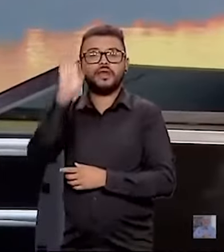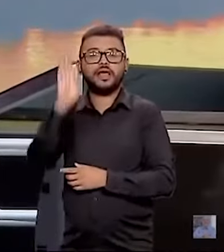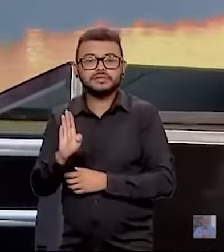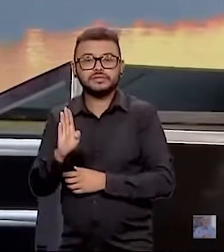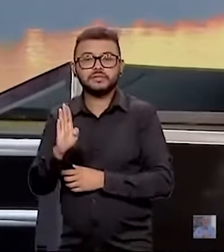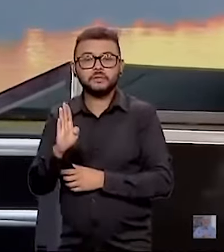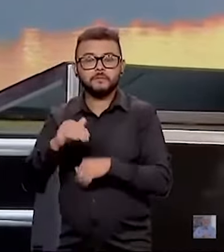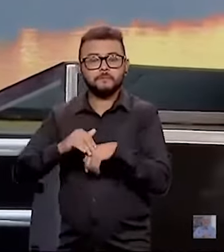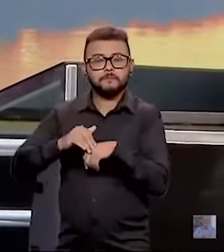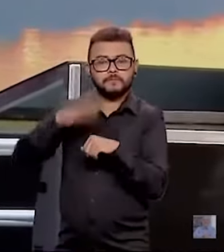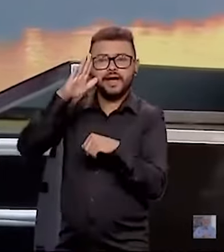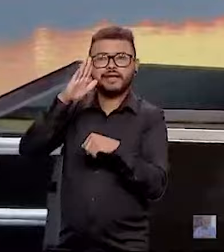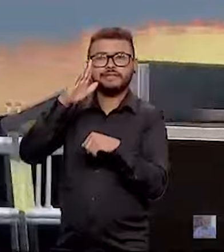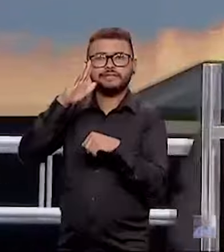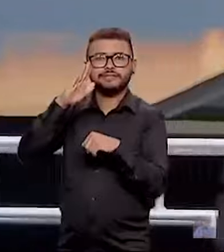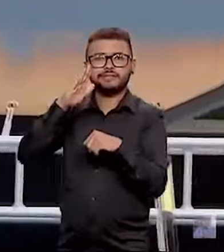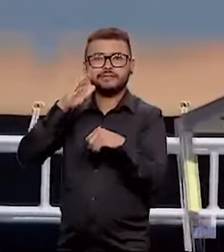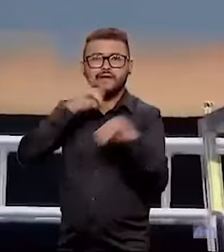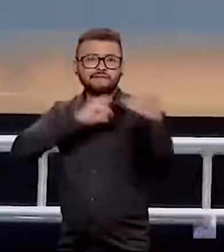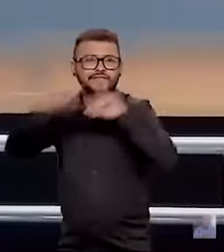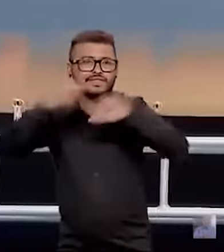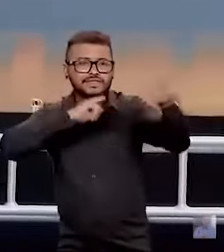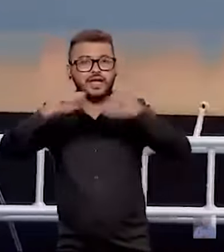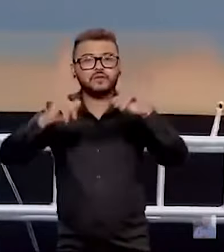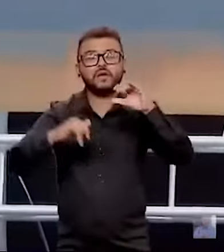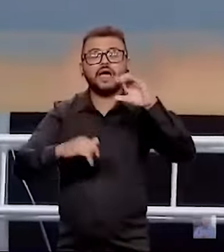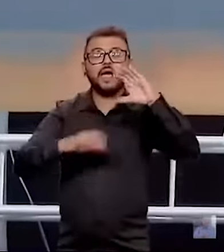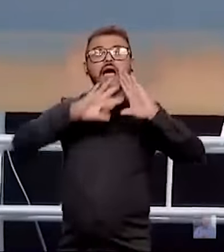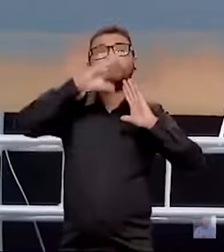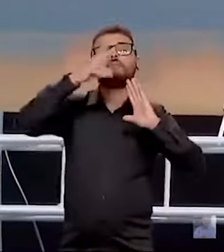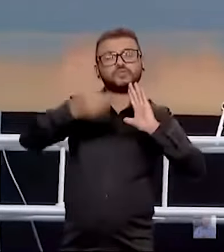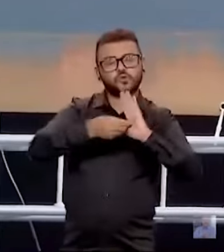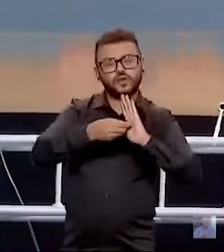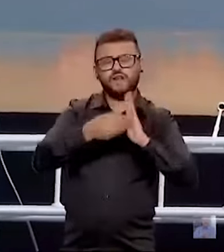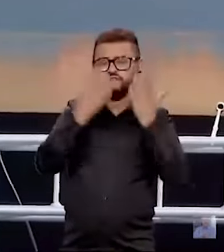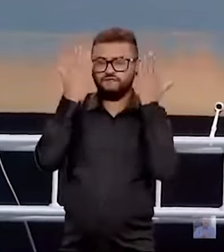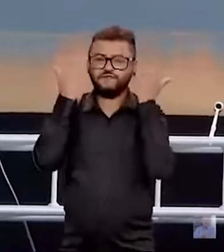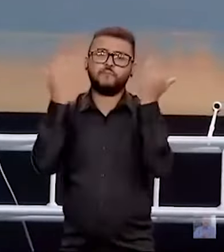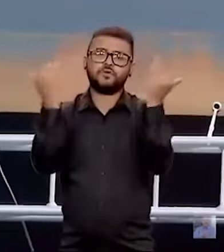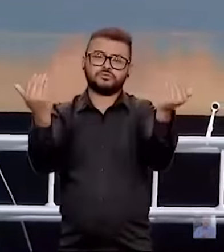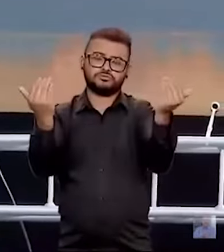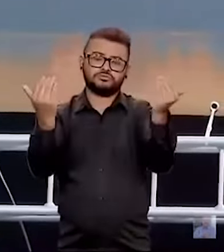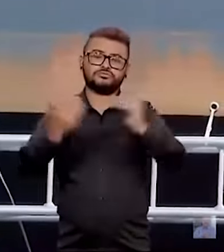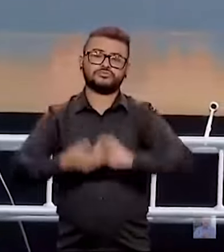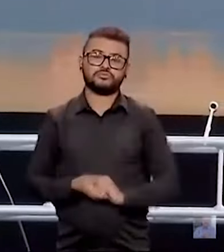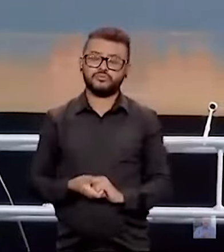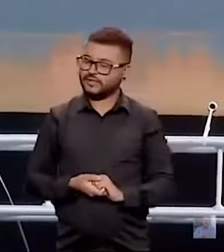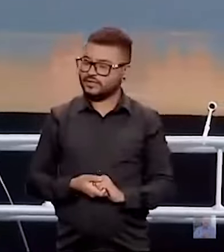no Brasil mais falado no mundo do que a Amazônia.